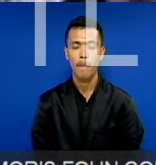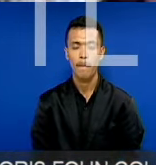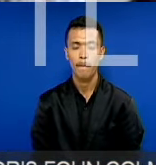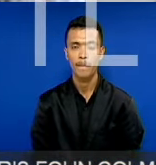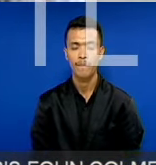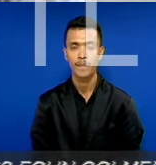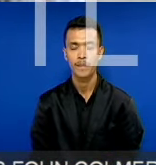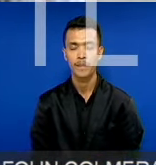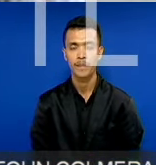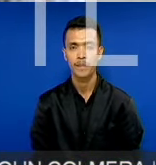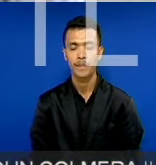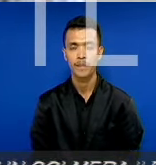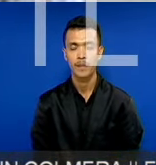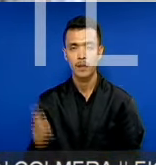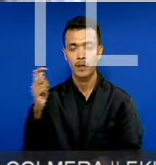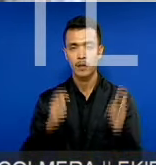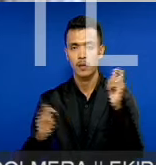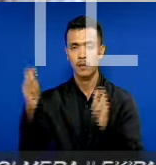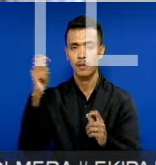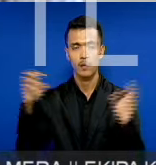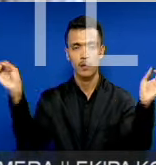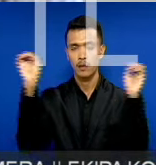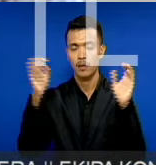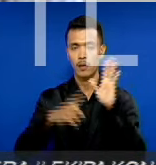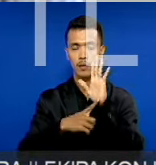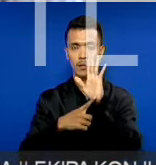la tribunal la pronuncia cona ba mérito.